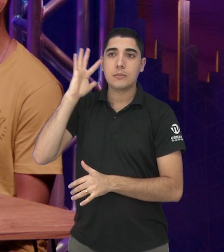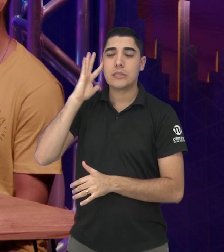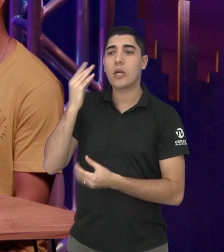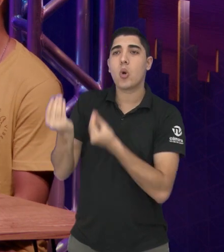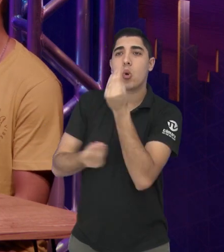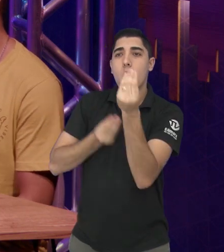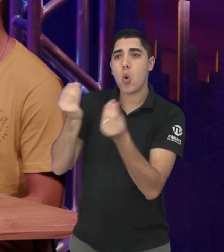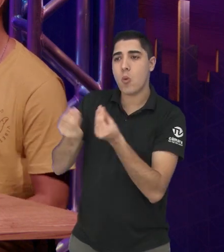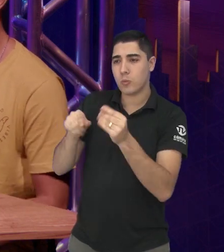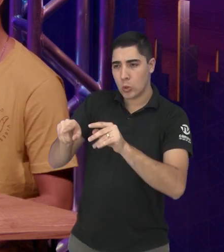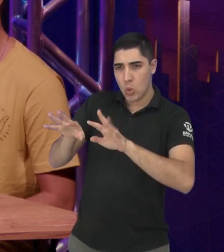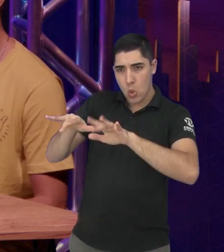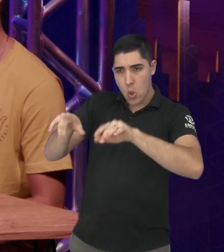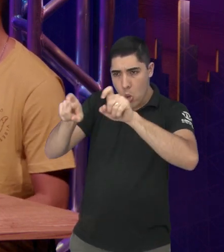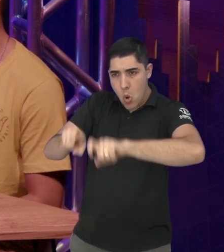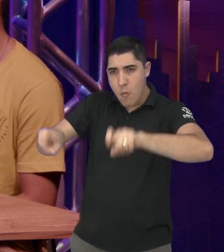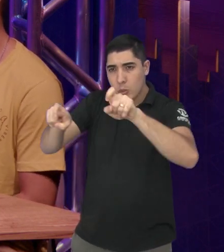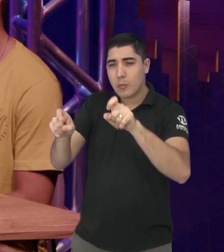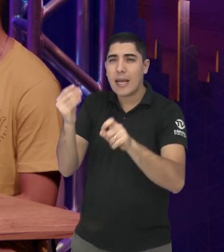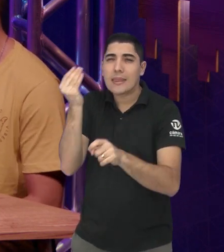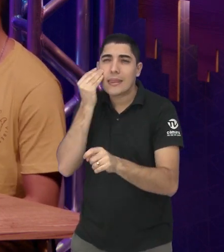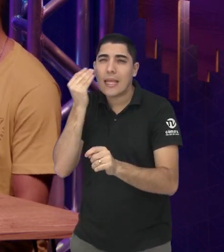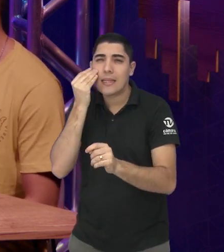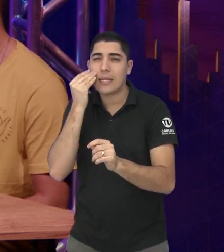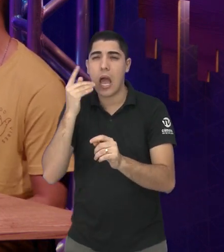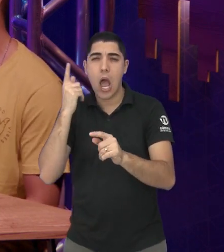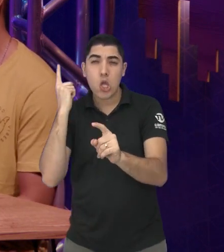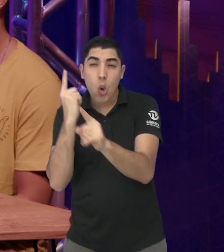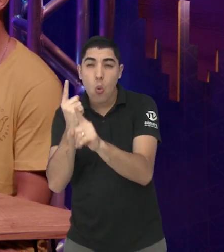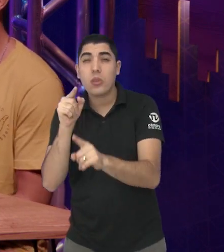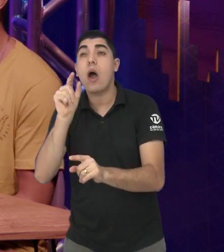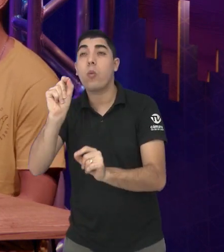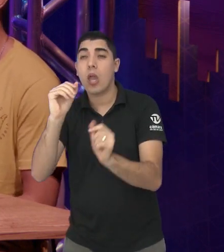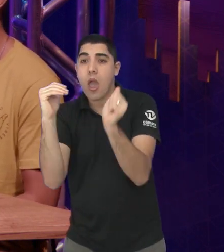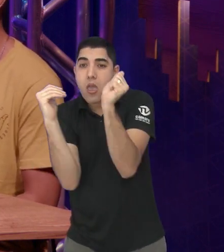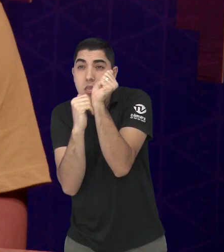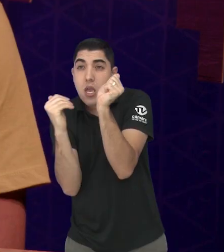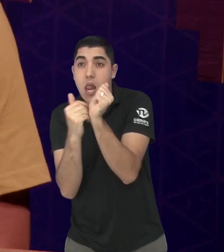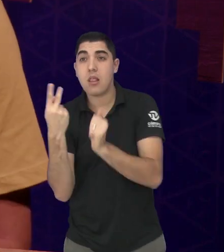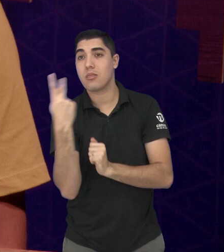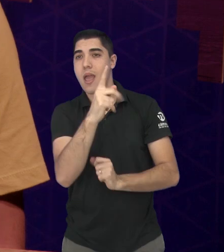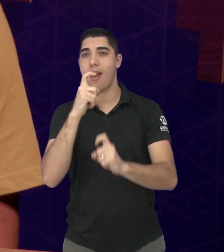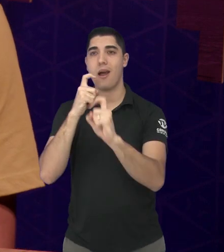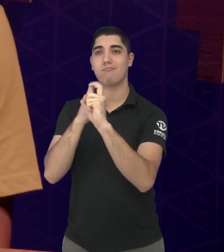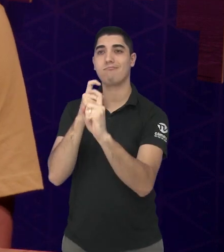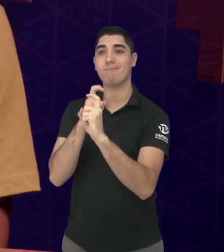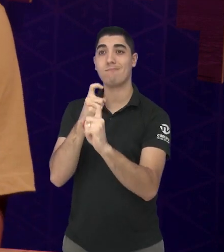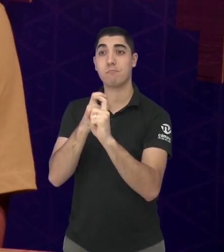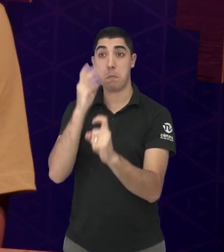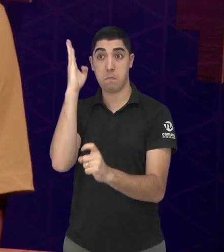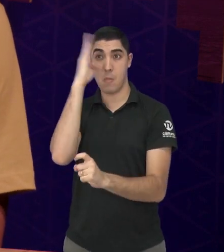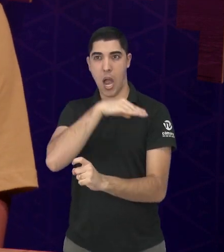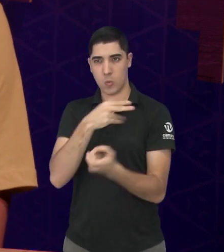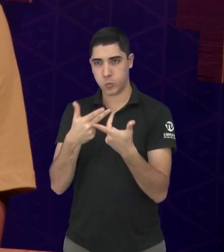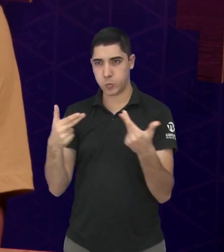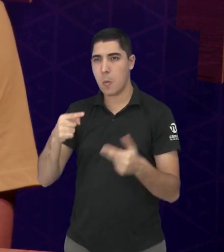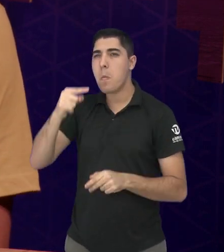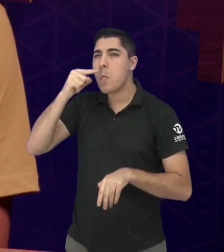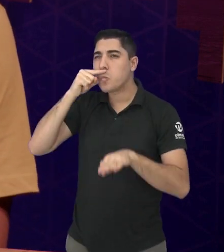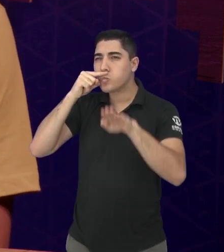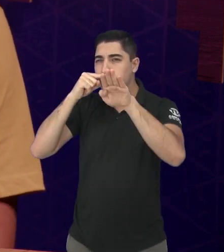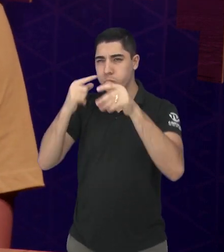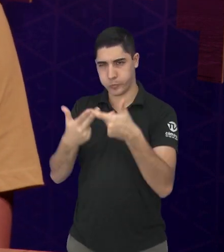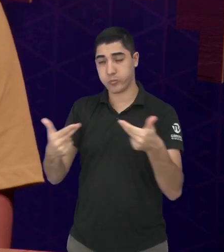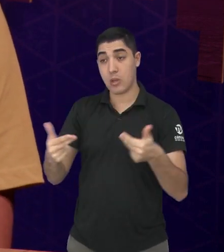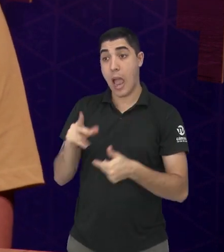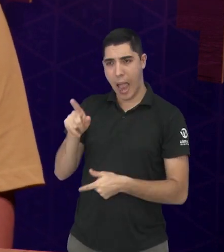decifrar os códigos secretos nazistas e tal. E ele queria muito inventar essa máquina